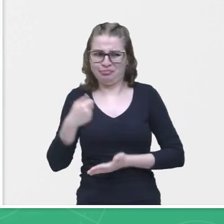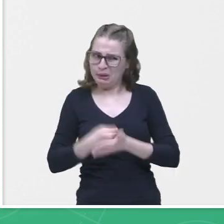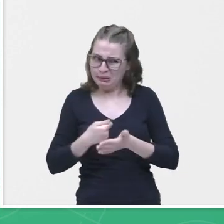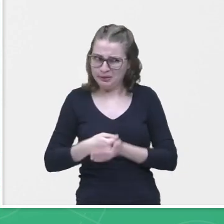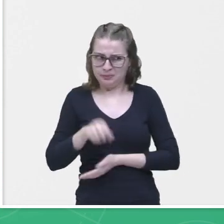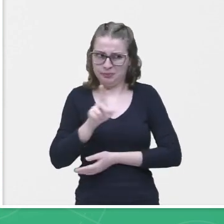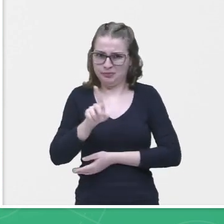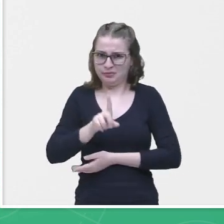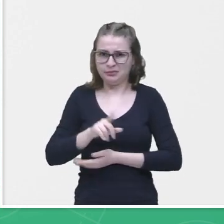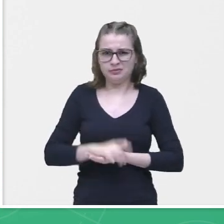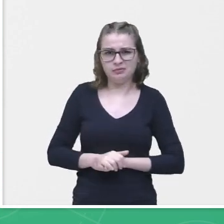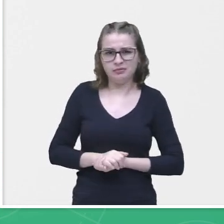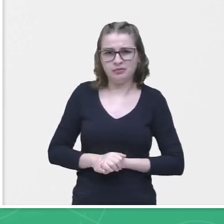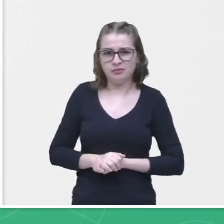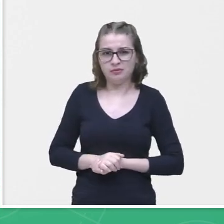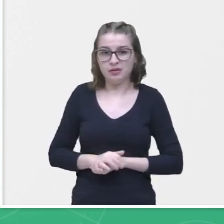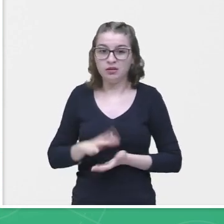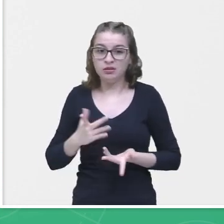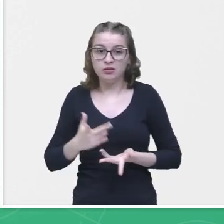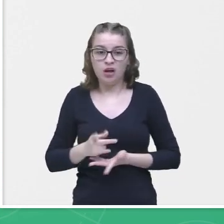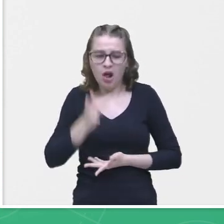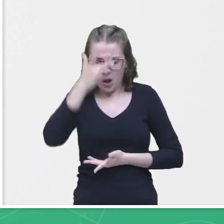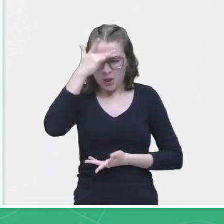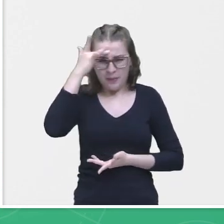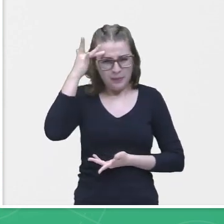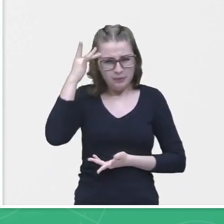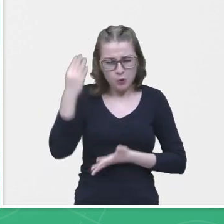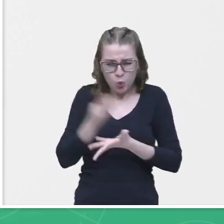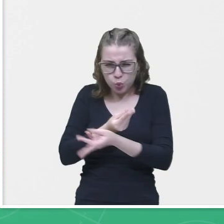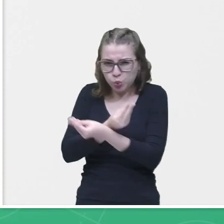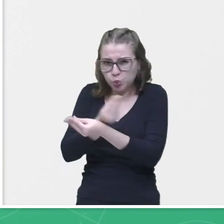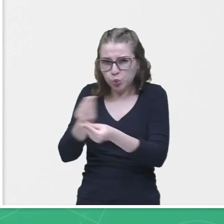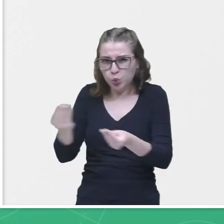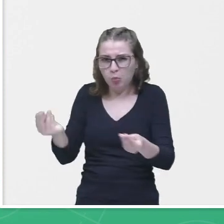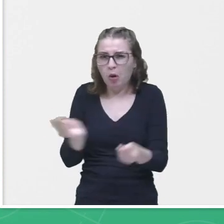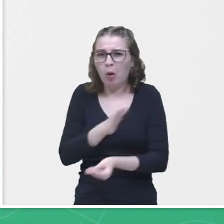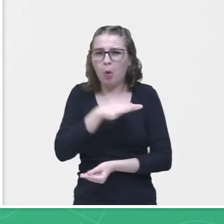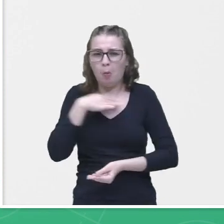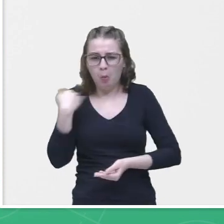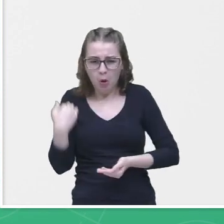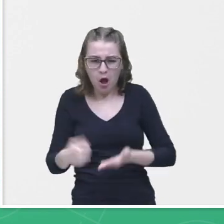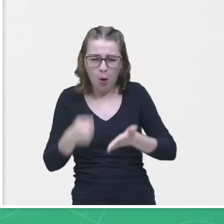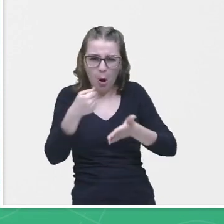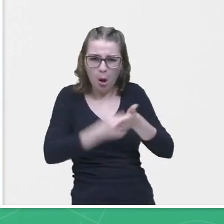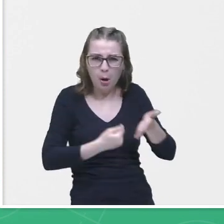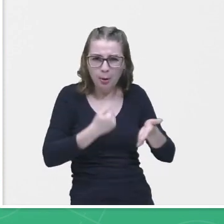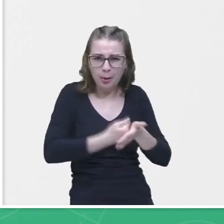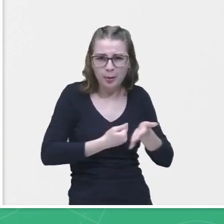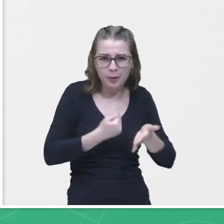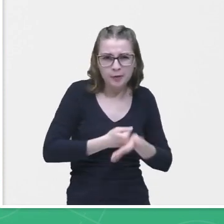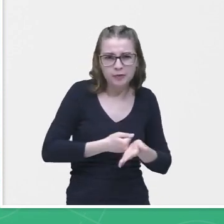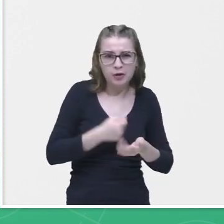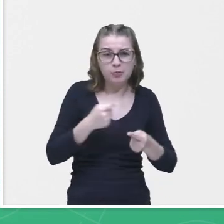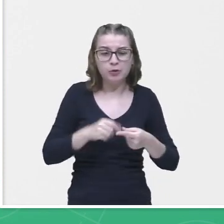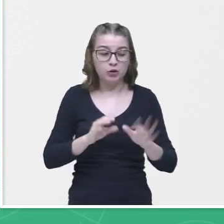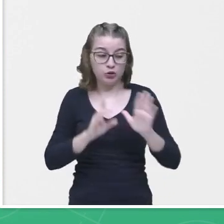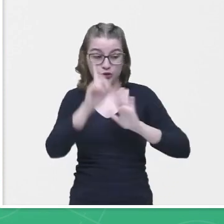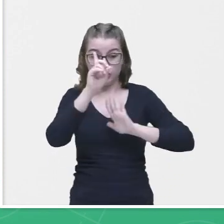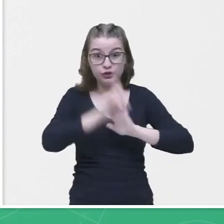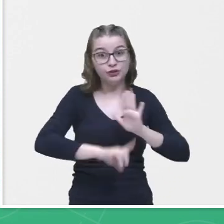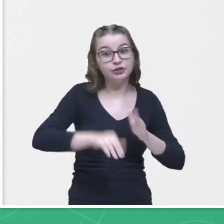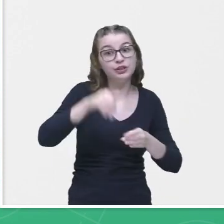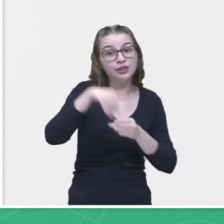posso concordar que muita gente lutou e morreu para que tivéssemos o direito de votar, outra pessoa pode achar que não. Aí eu já começo a